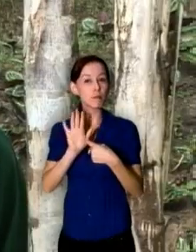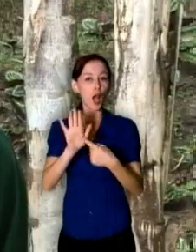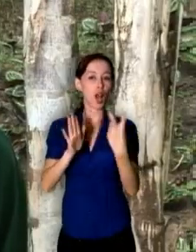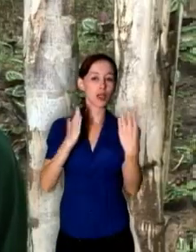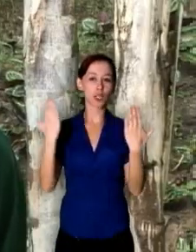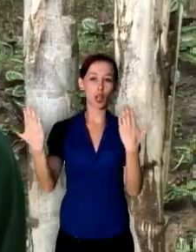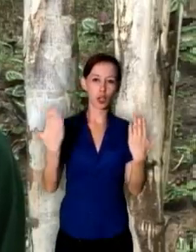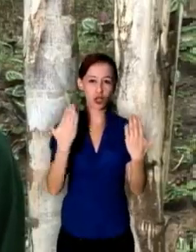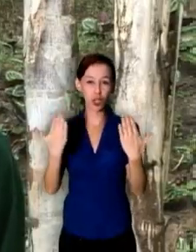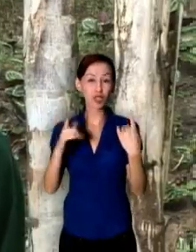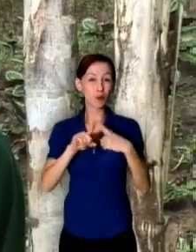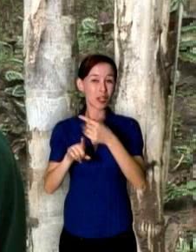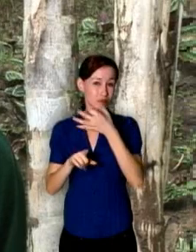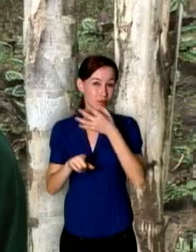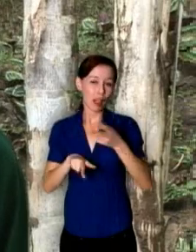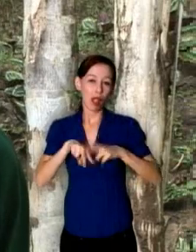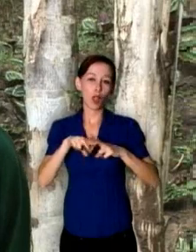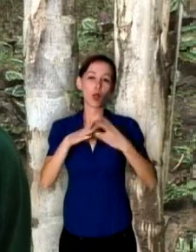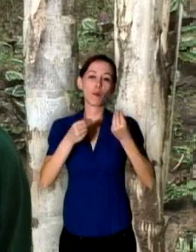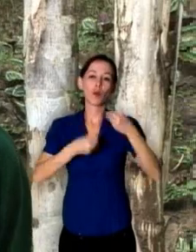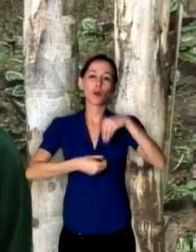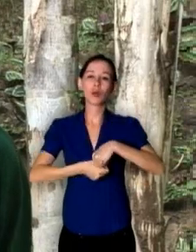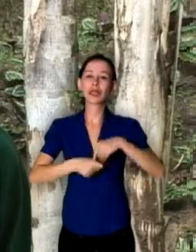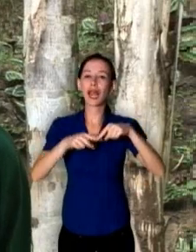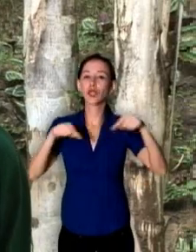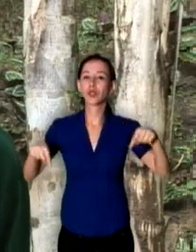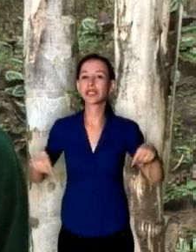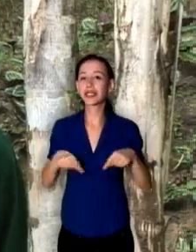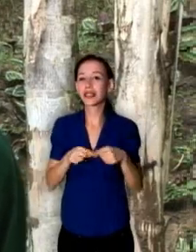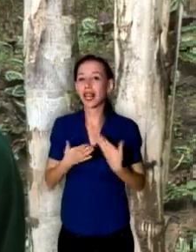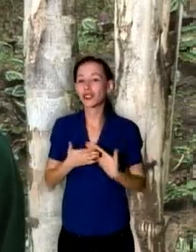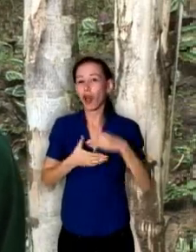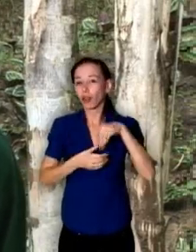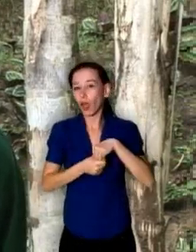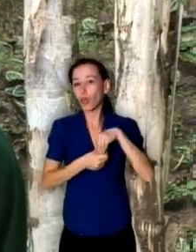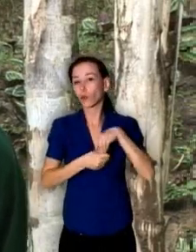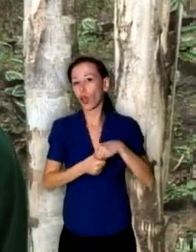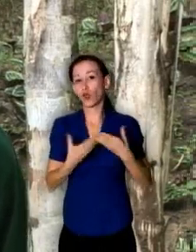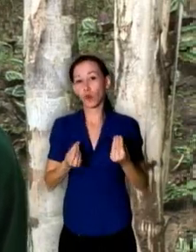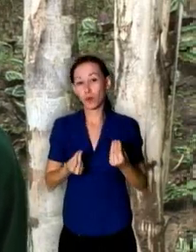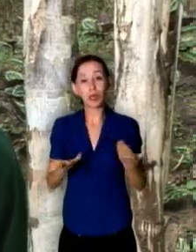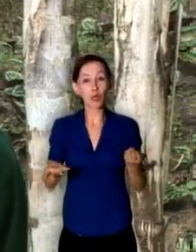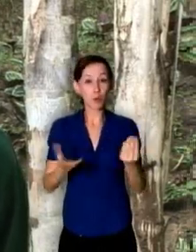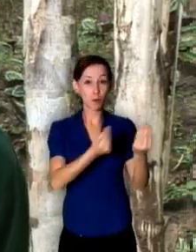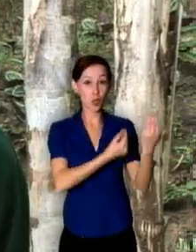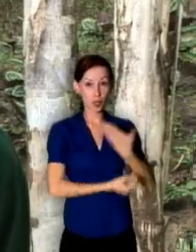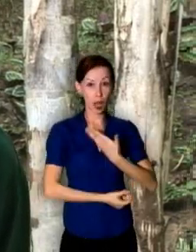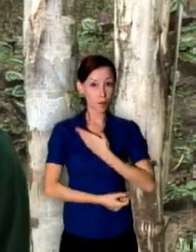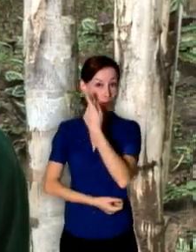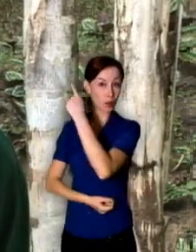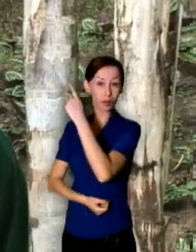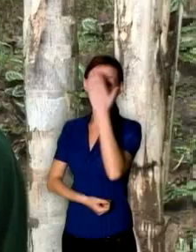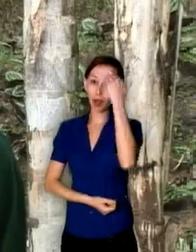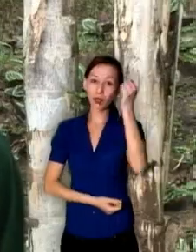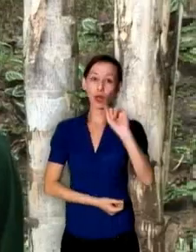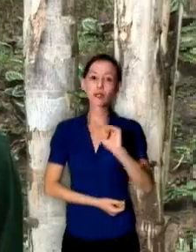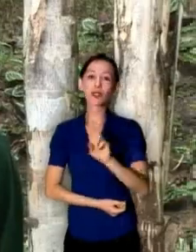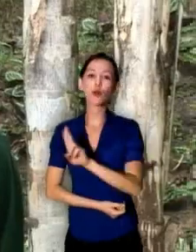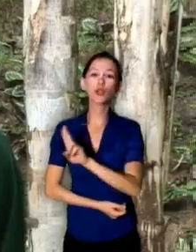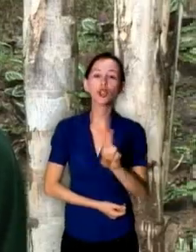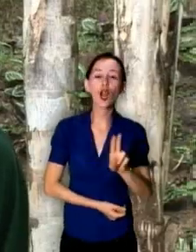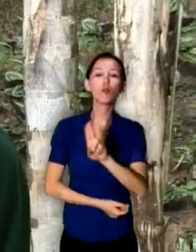fica muito dentro de sala de aula. E muitos meus amigos não sabem assim, o que é um nome científico, um